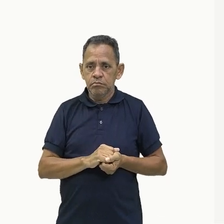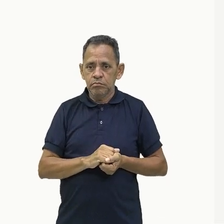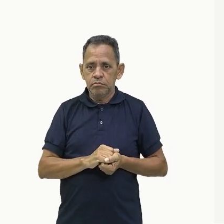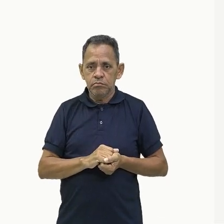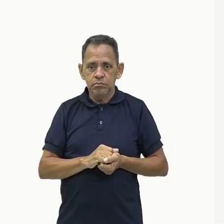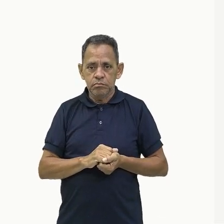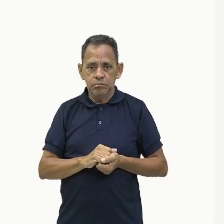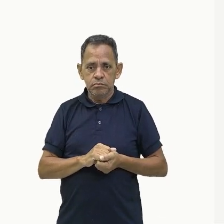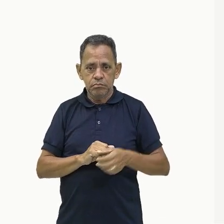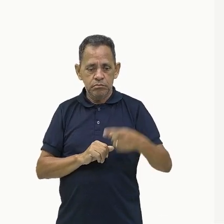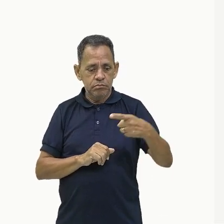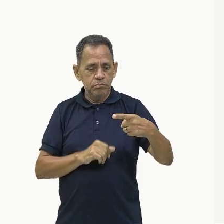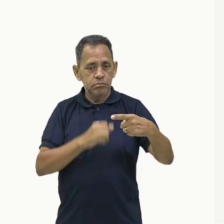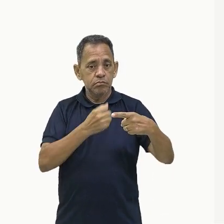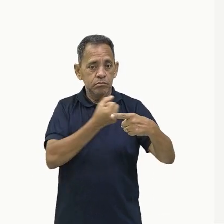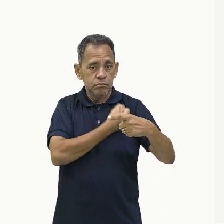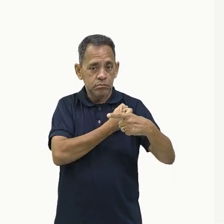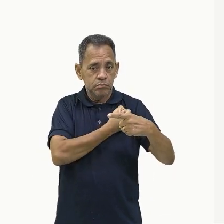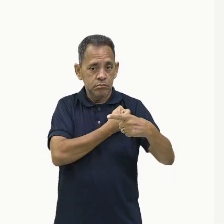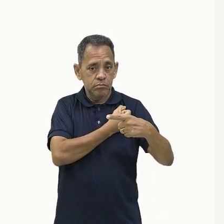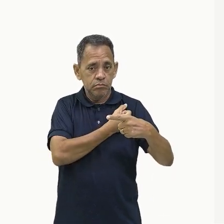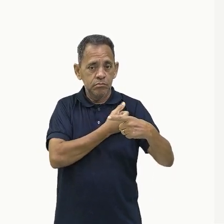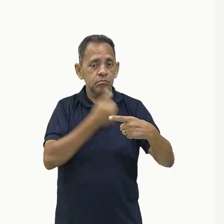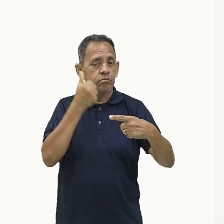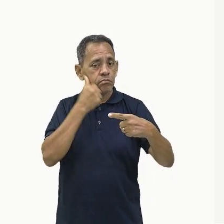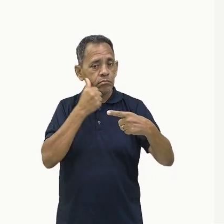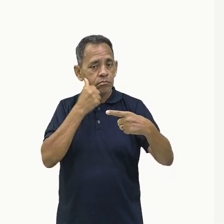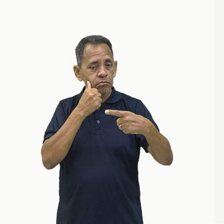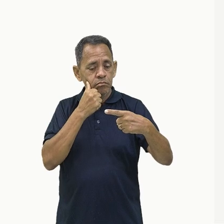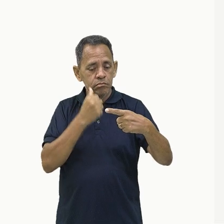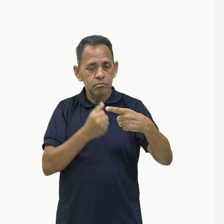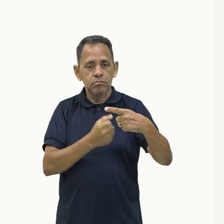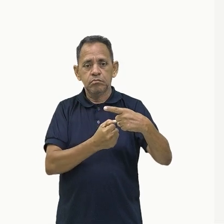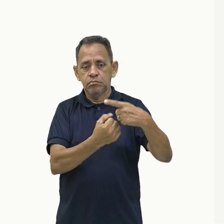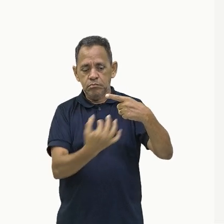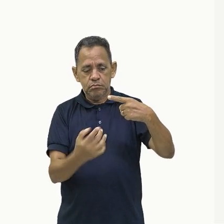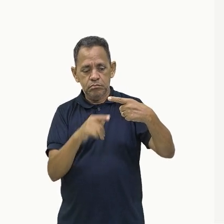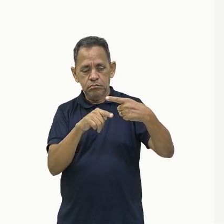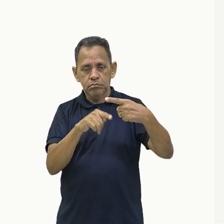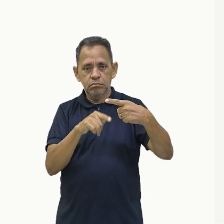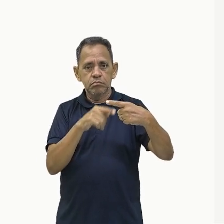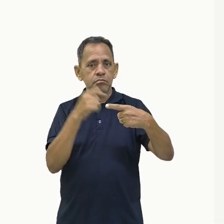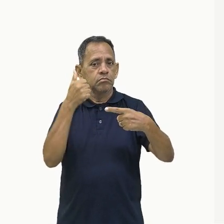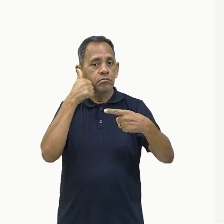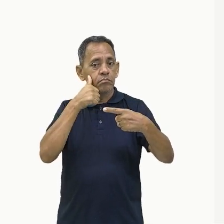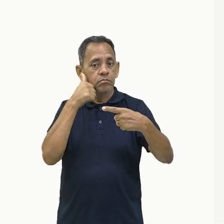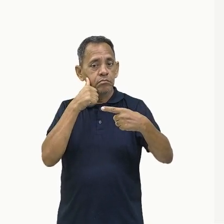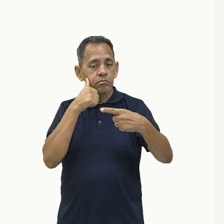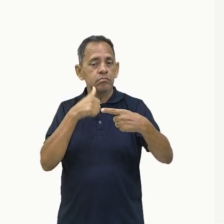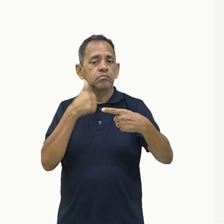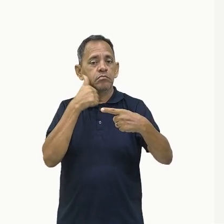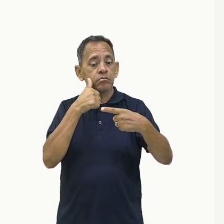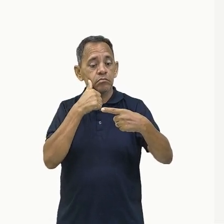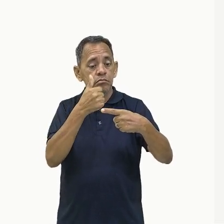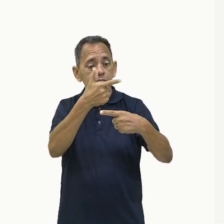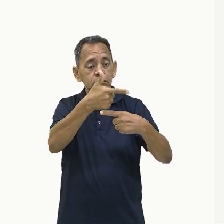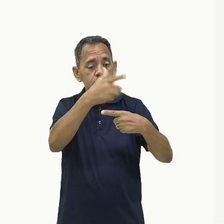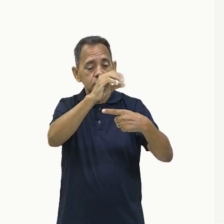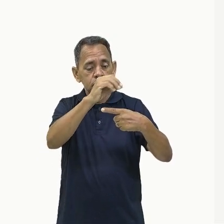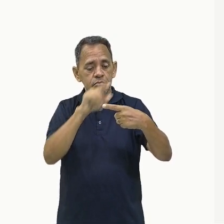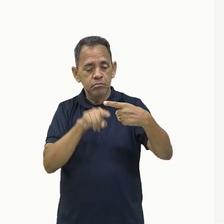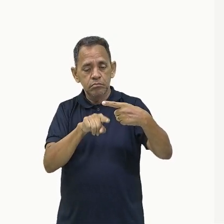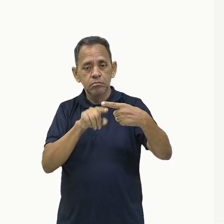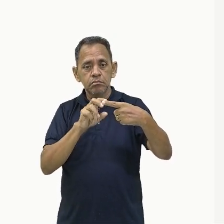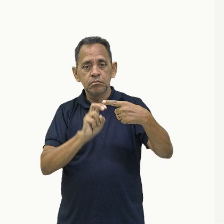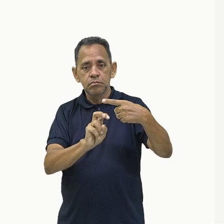razão entre o número de meninas, tá? E a quantidade total. Então, meninas são 20. O total,